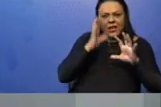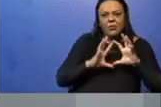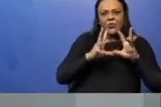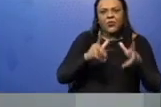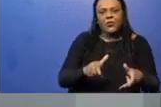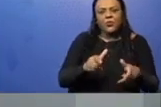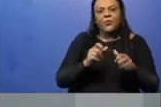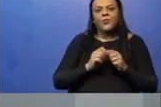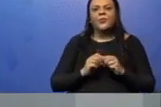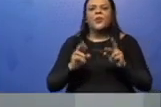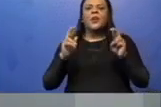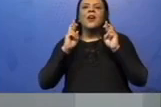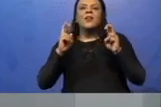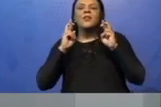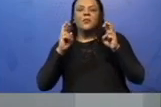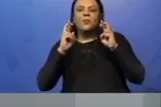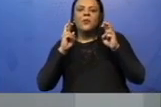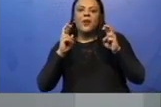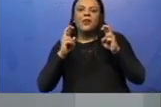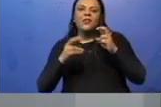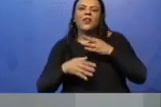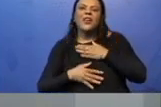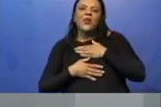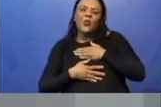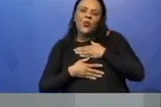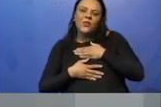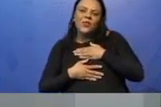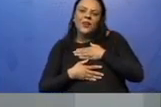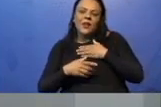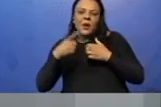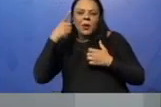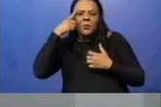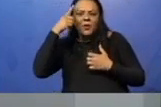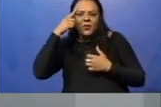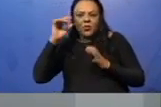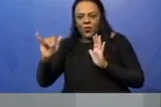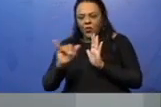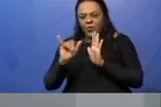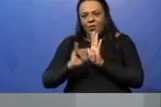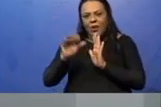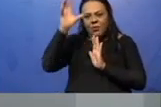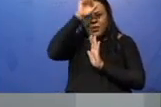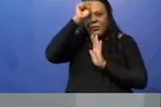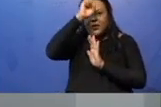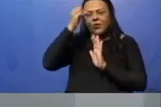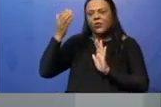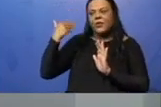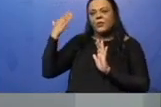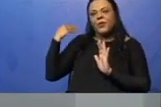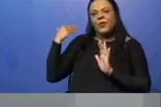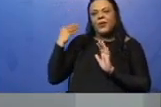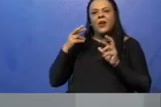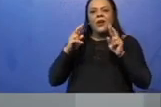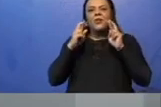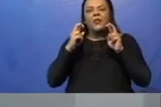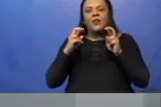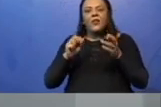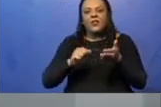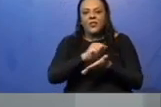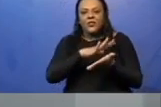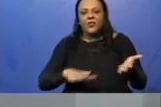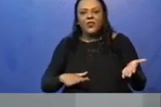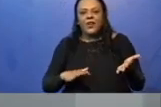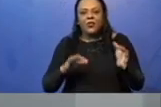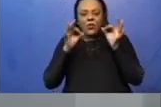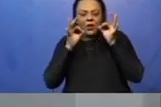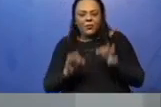gostado, tenham pensado em várias histórias que vocês conheçam, nas fábulas, e que vocês consigam fazer os exercícios com muita atenção e capricho,